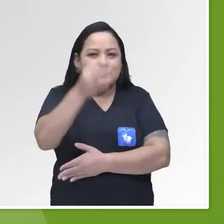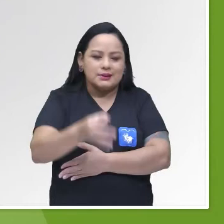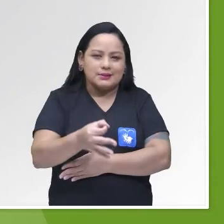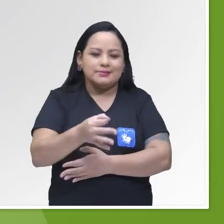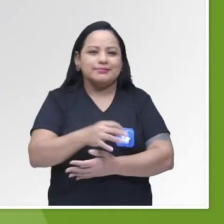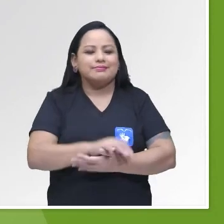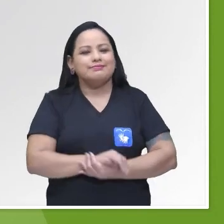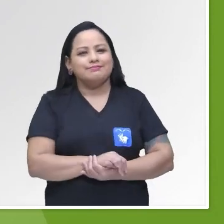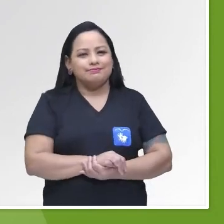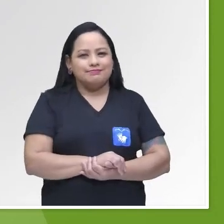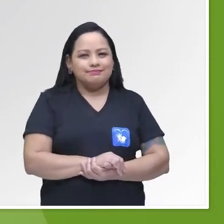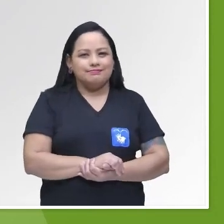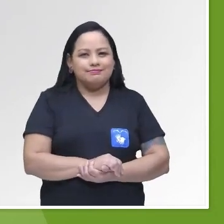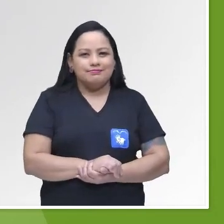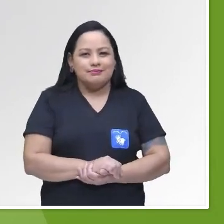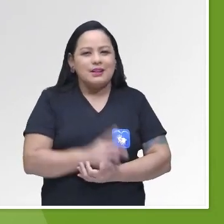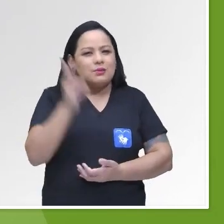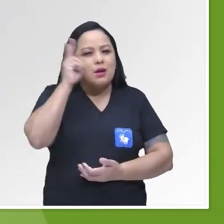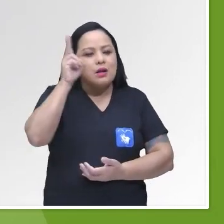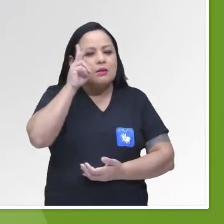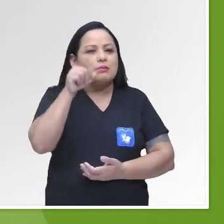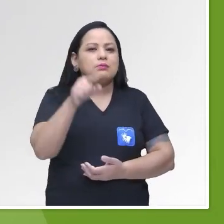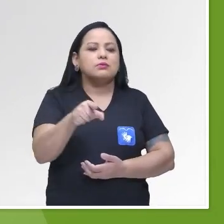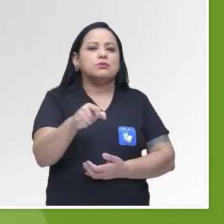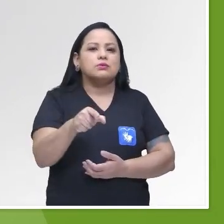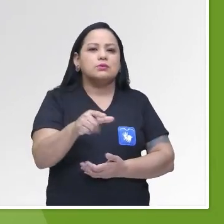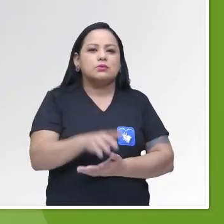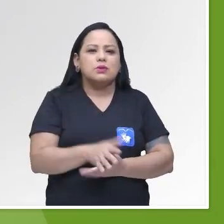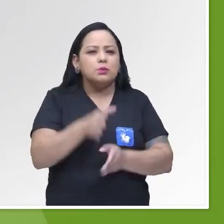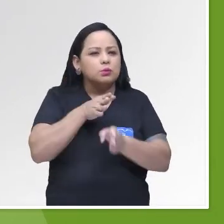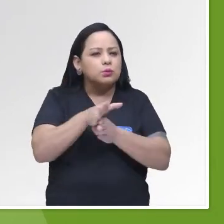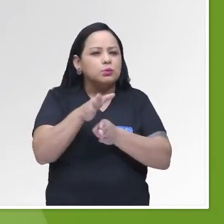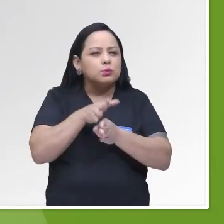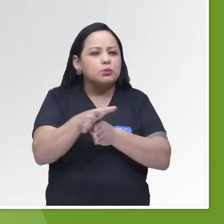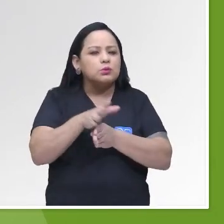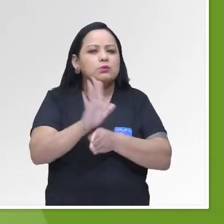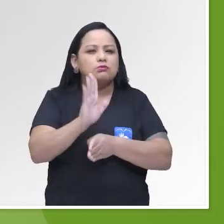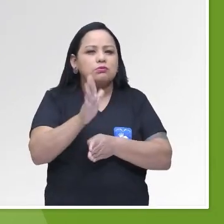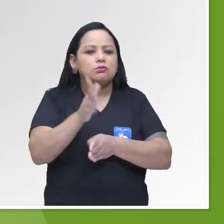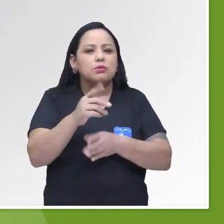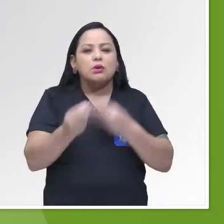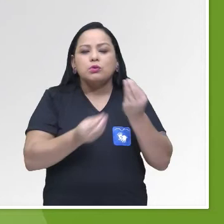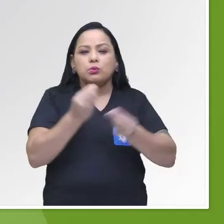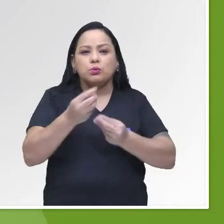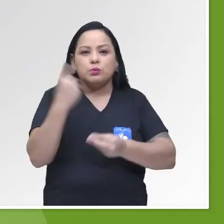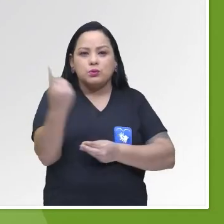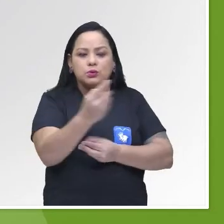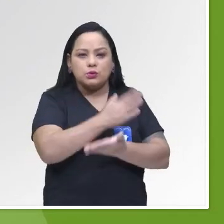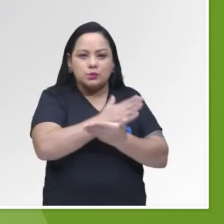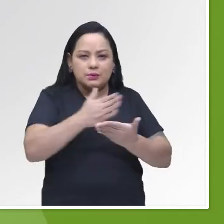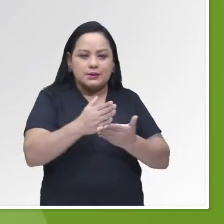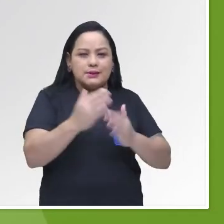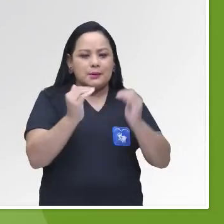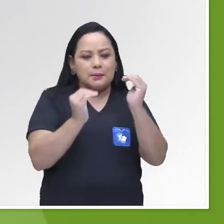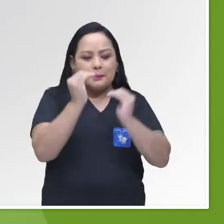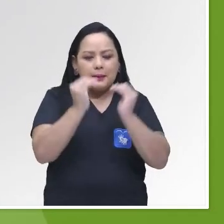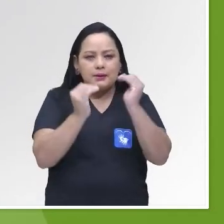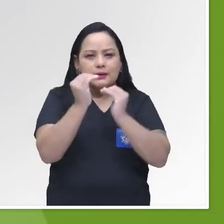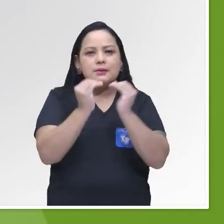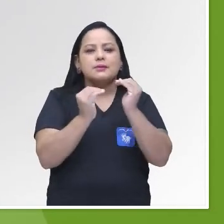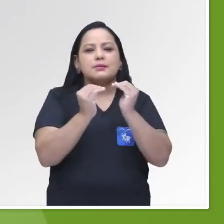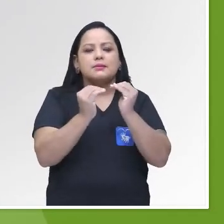erros. Então, vocês lembram que eu dei uma ordem, né, de como a gente pode iniciar o